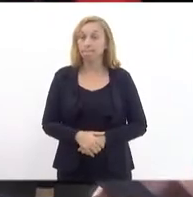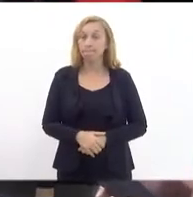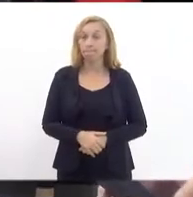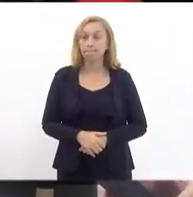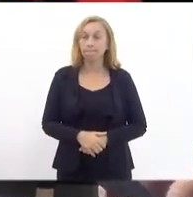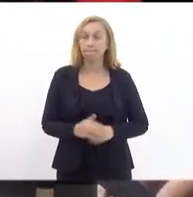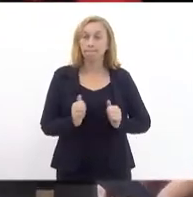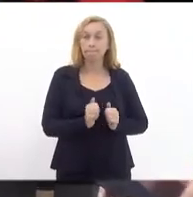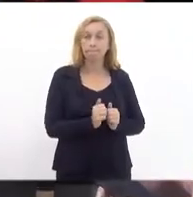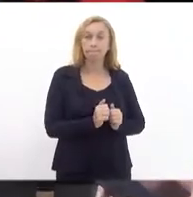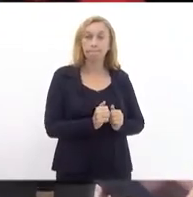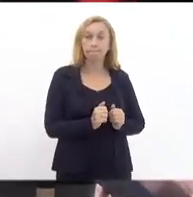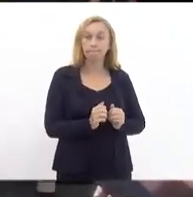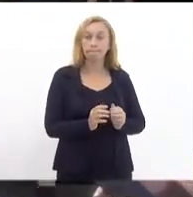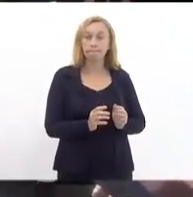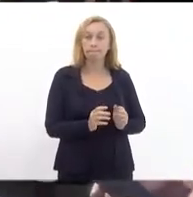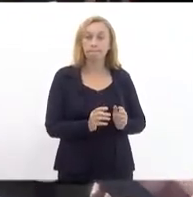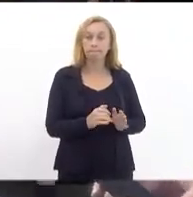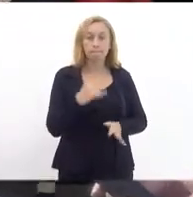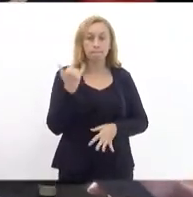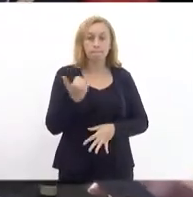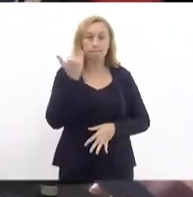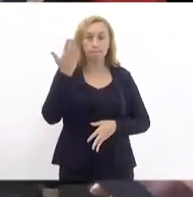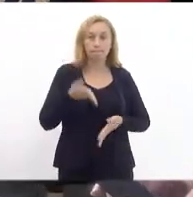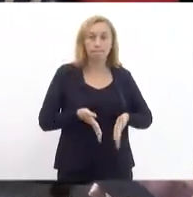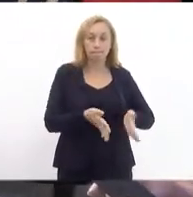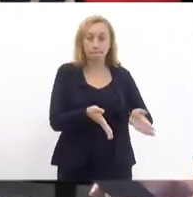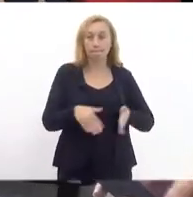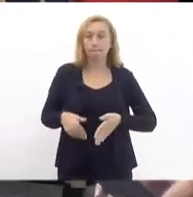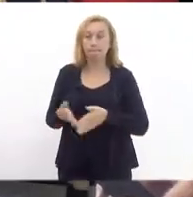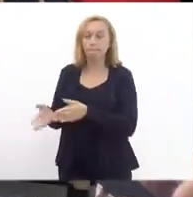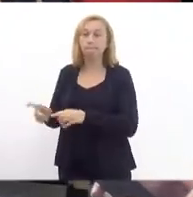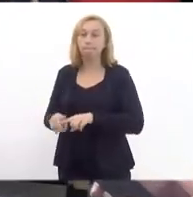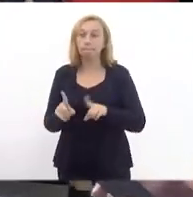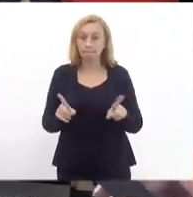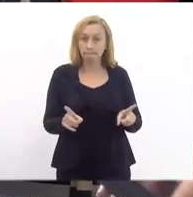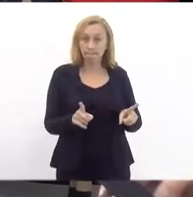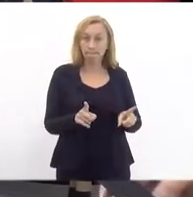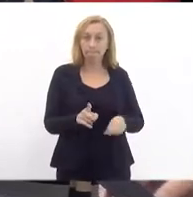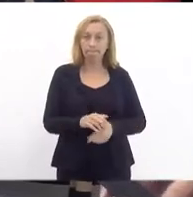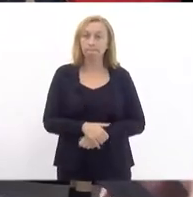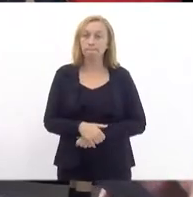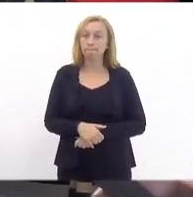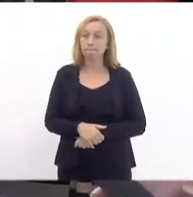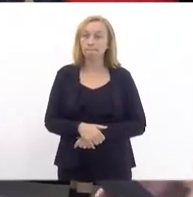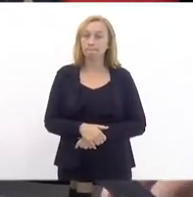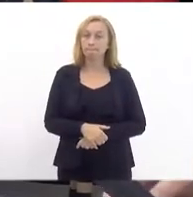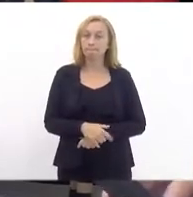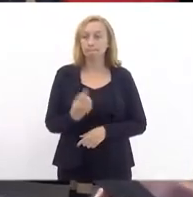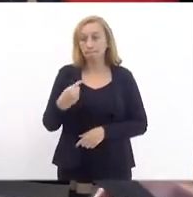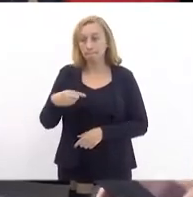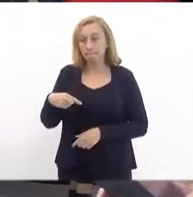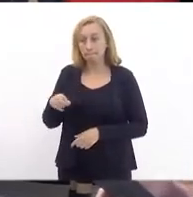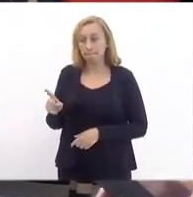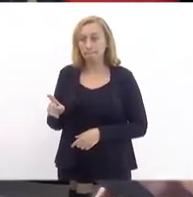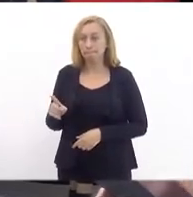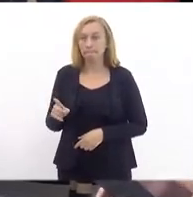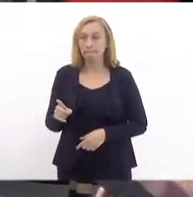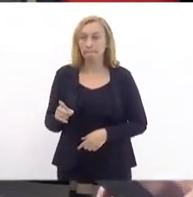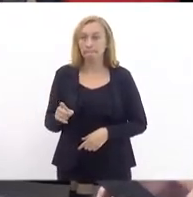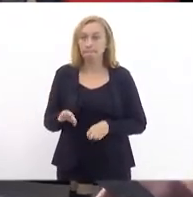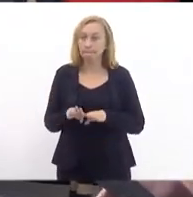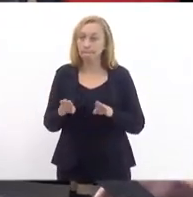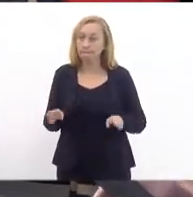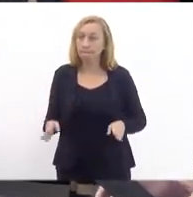dois segmentos importantes. Mas que, em tese, né, eles vão à mesa, mas não